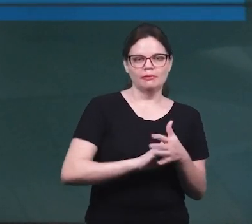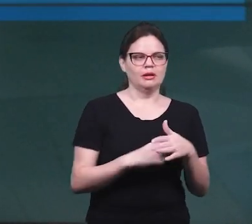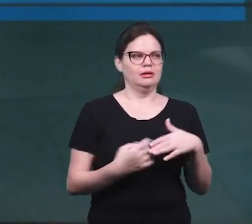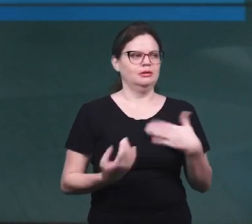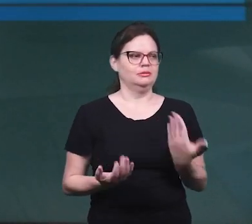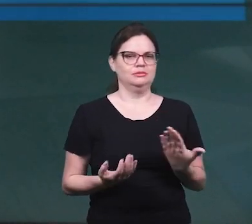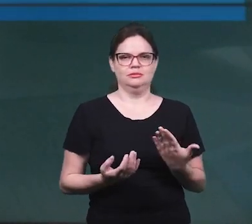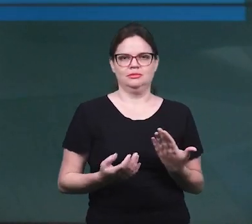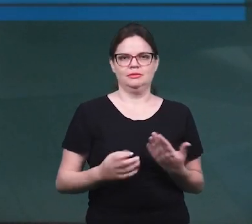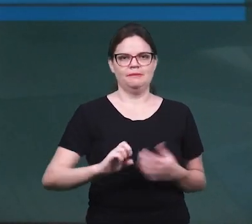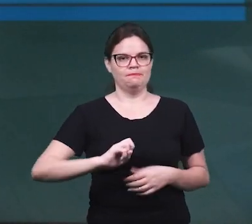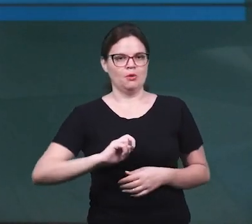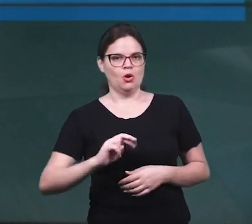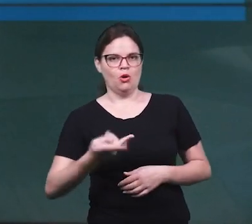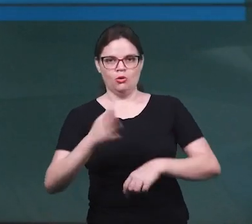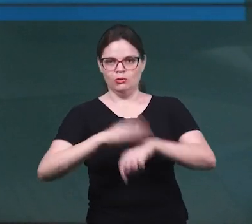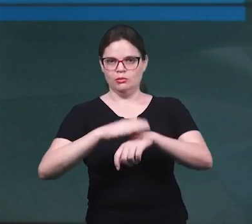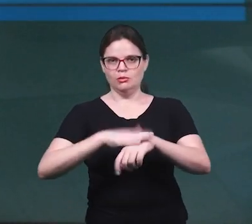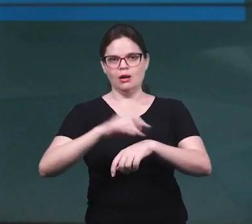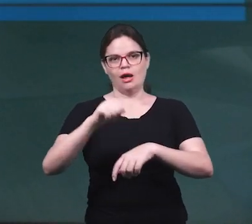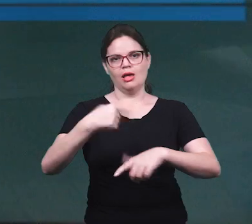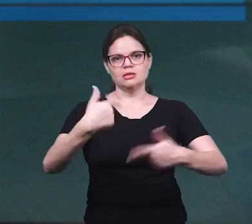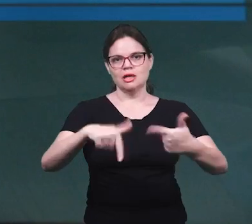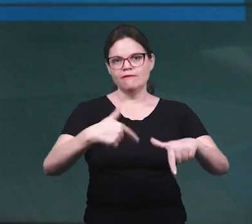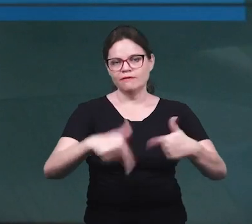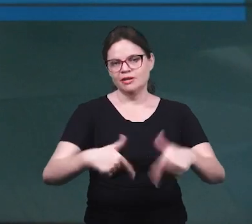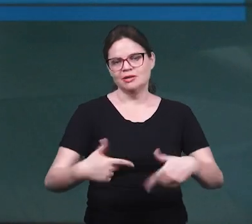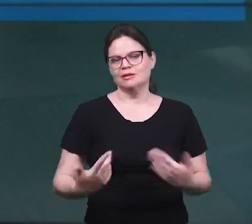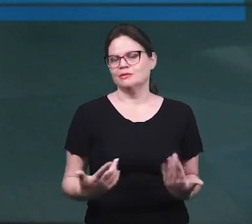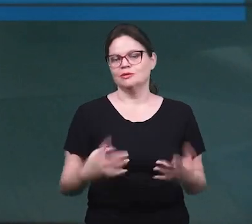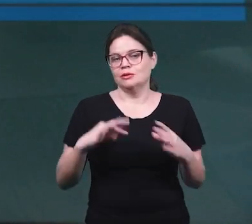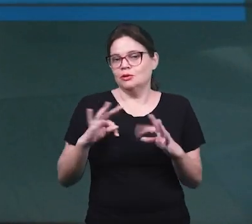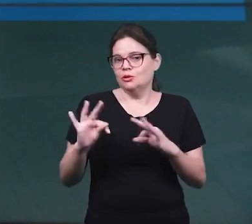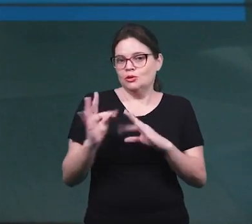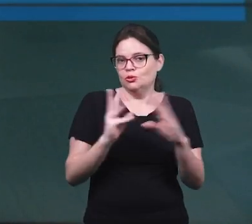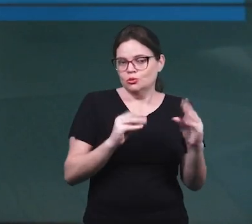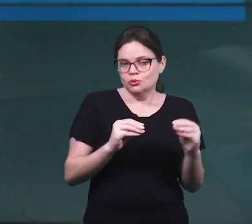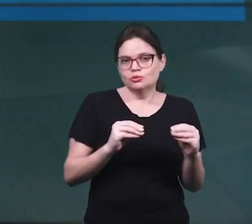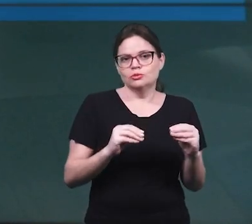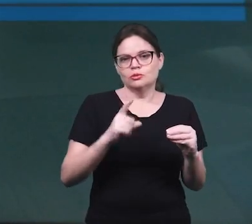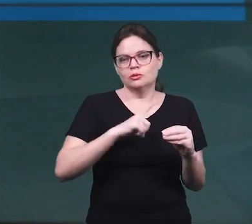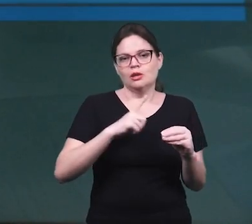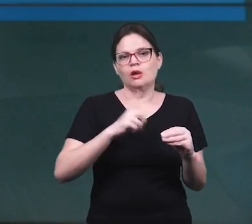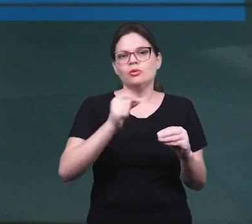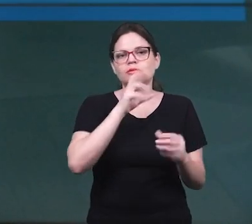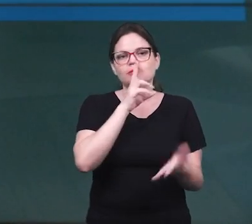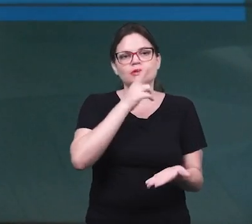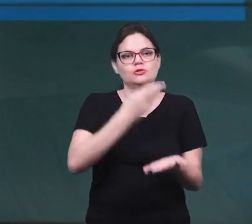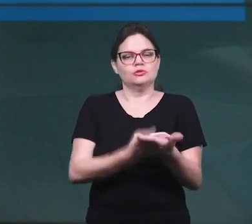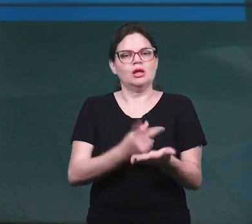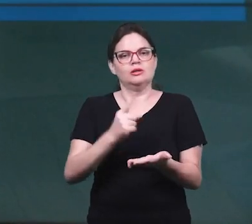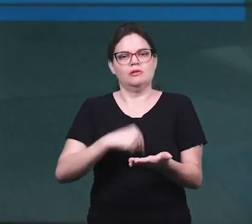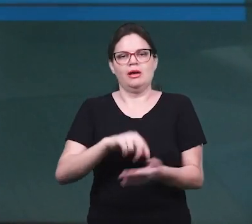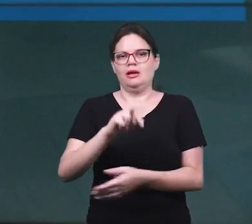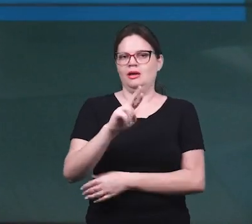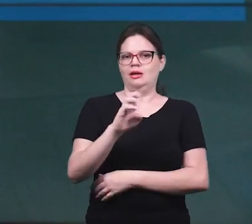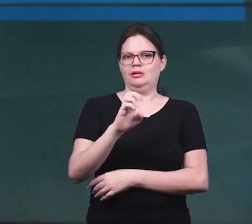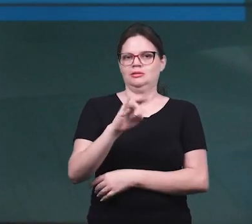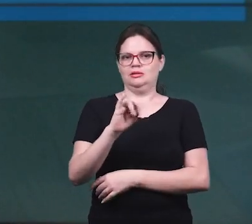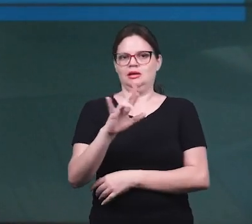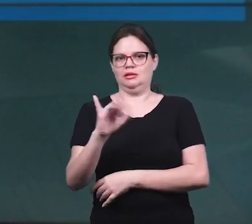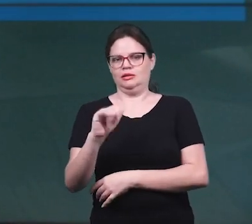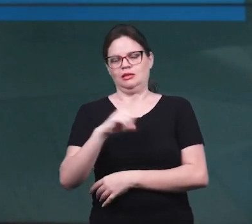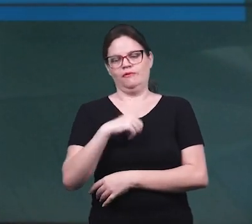qualquer, prestadora de serviços, né? Tudo isso gera receita. Então, você tem